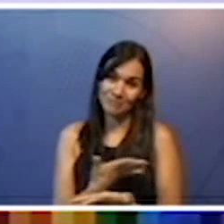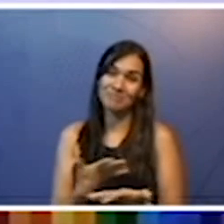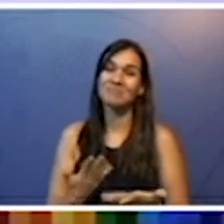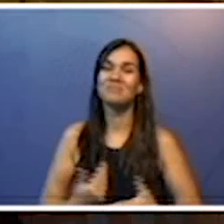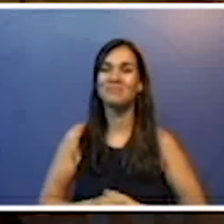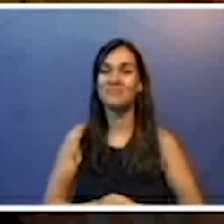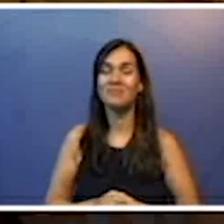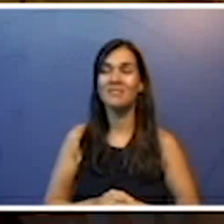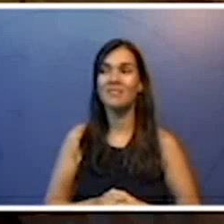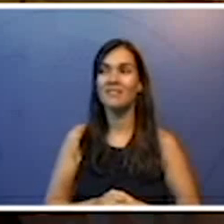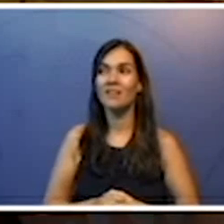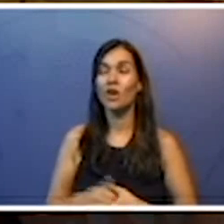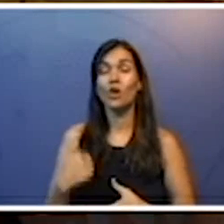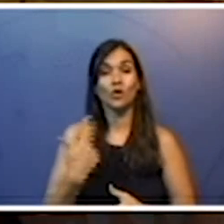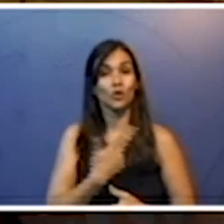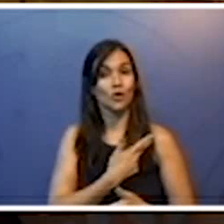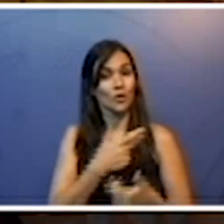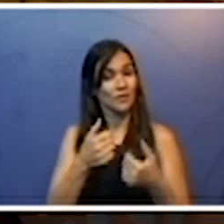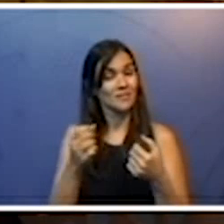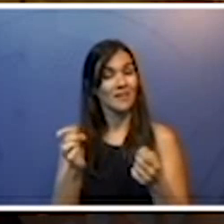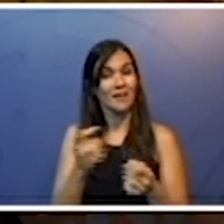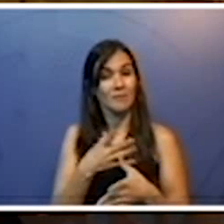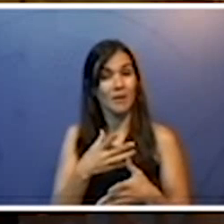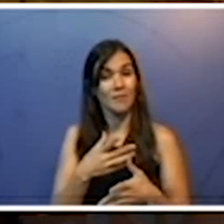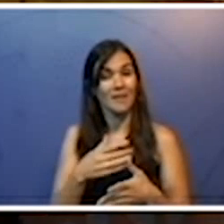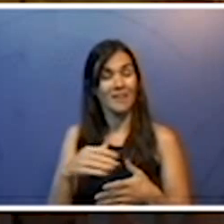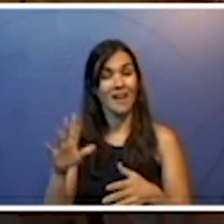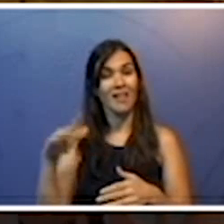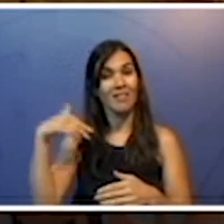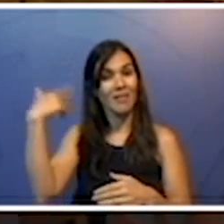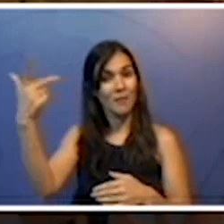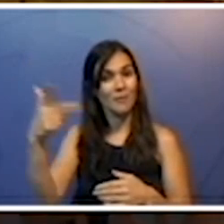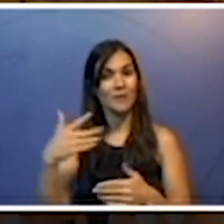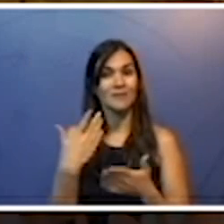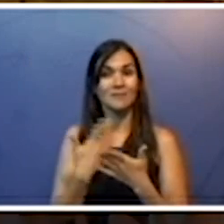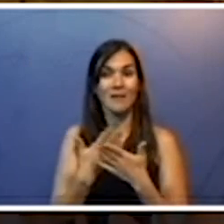nossa aula de hoje. Nós ficamos por aqui e até a próxima. Muito obrigada.